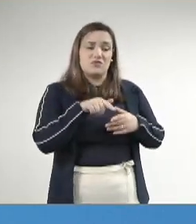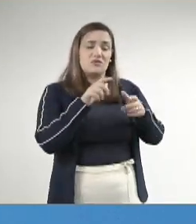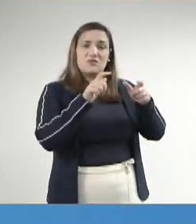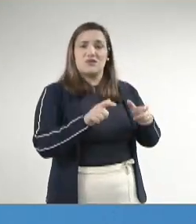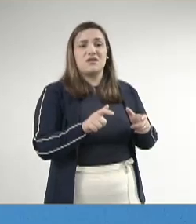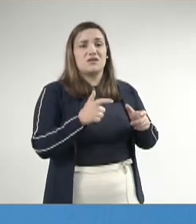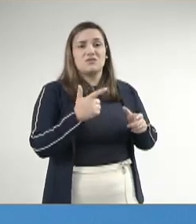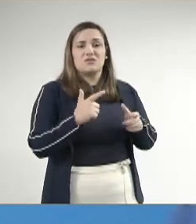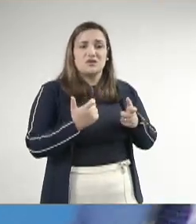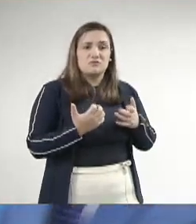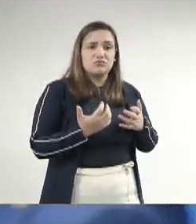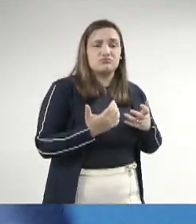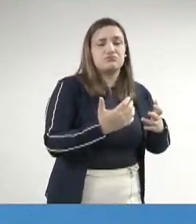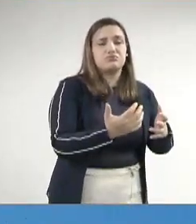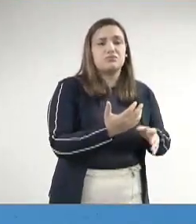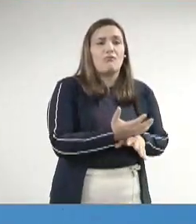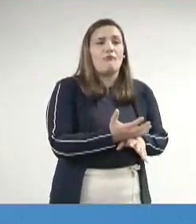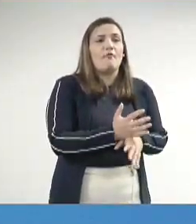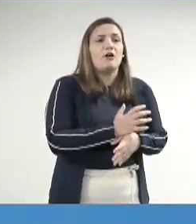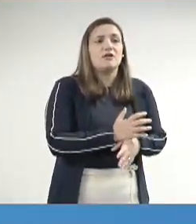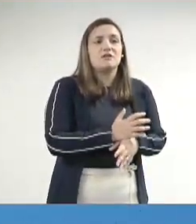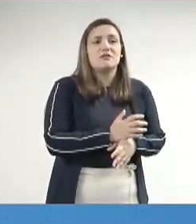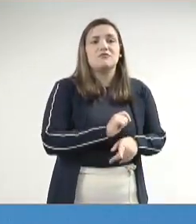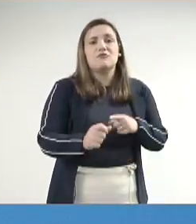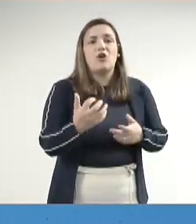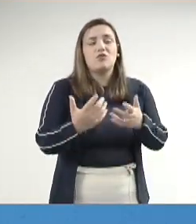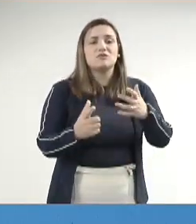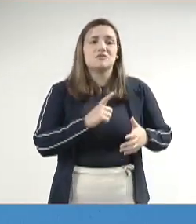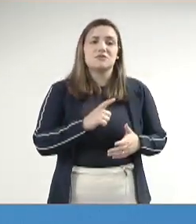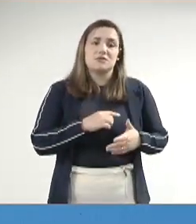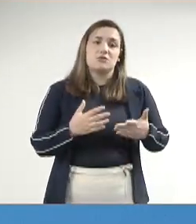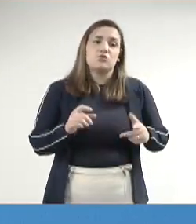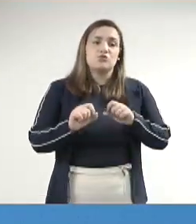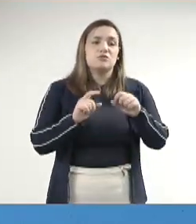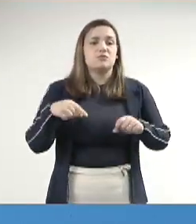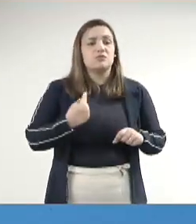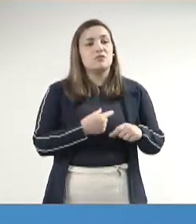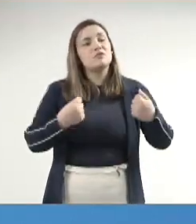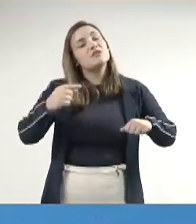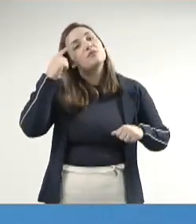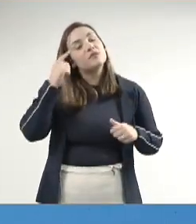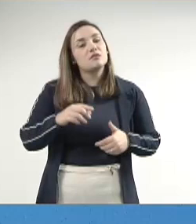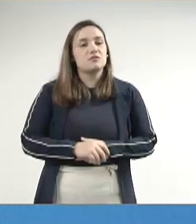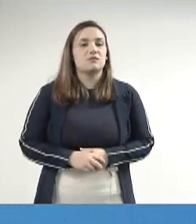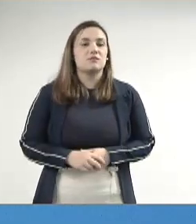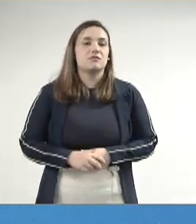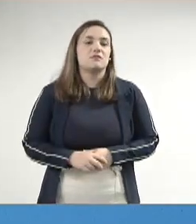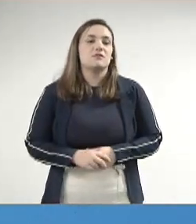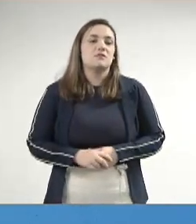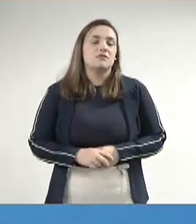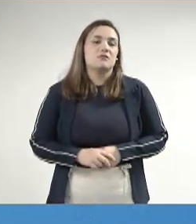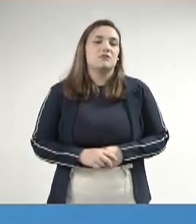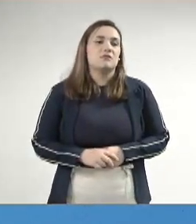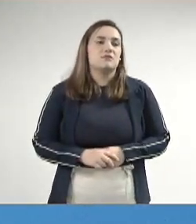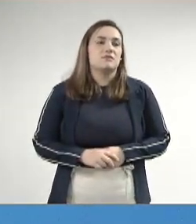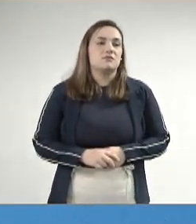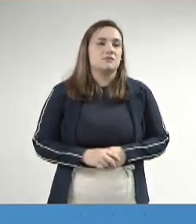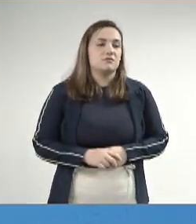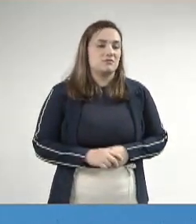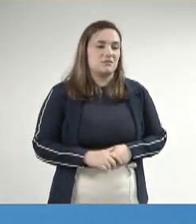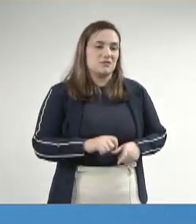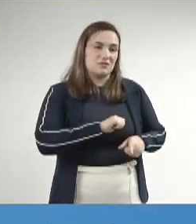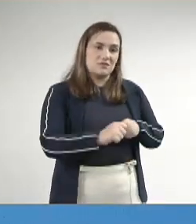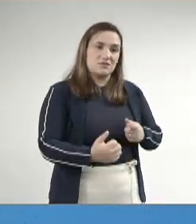de biomassa, vem a seca, seca, pega fogo. Então o que nós temos que pensar é o seguinte, que o próprio fogo, incentivar a